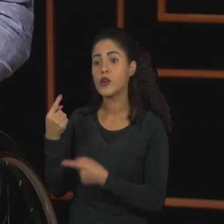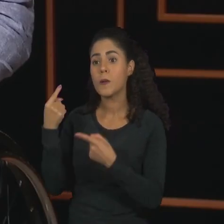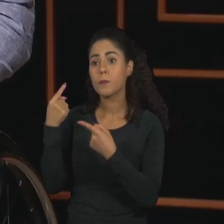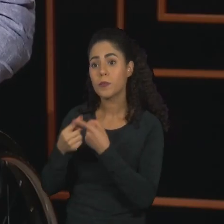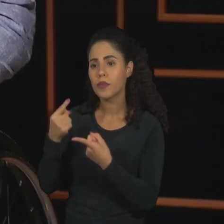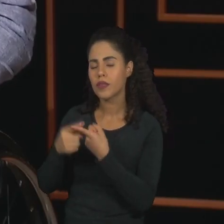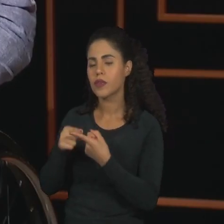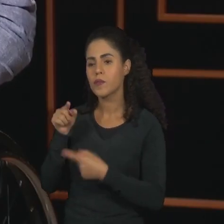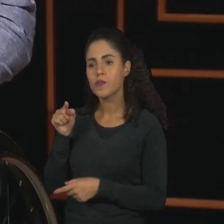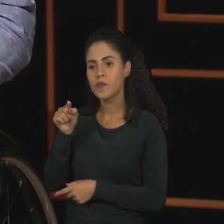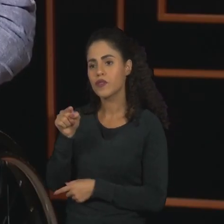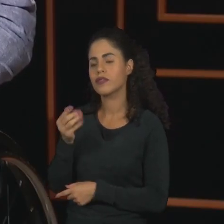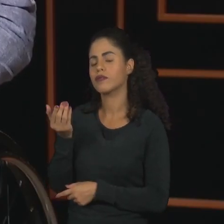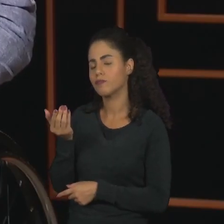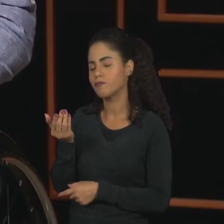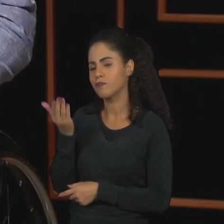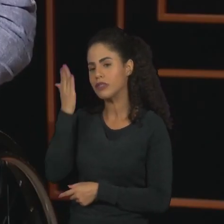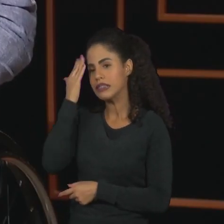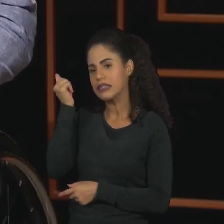porque